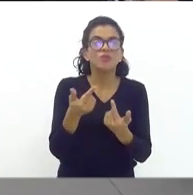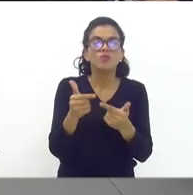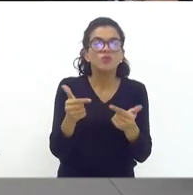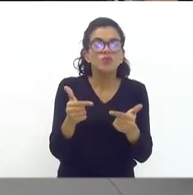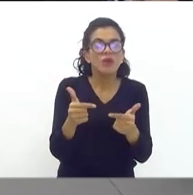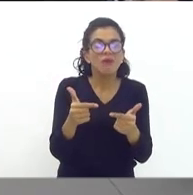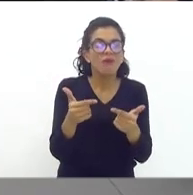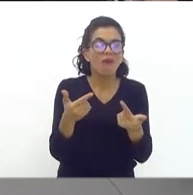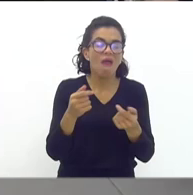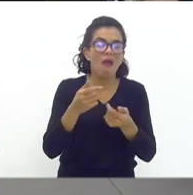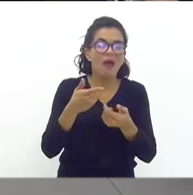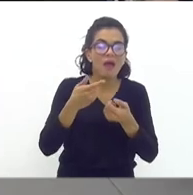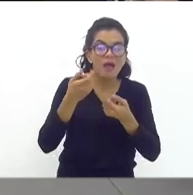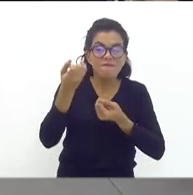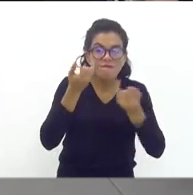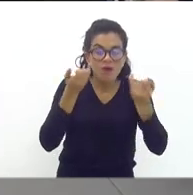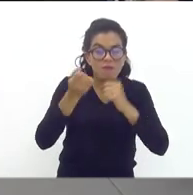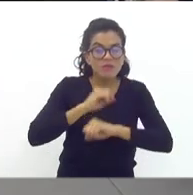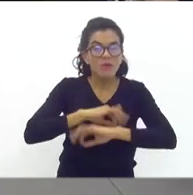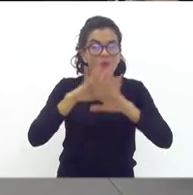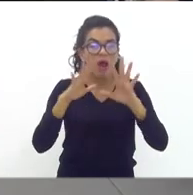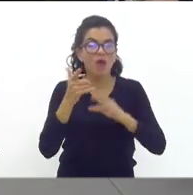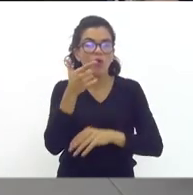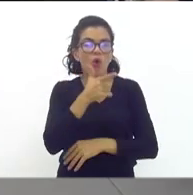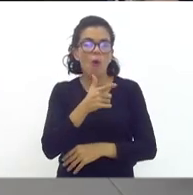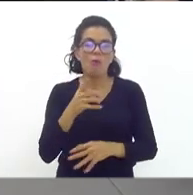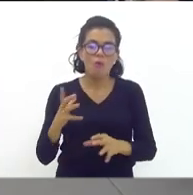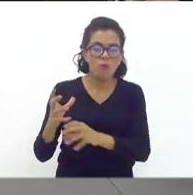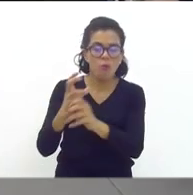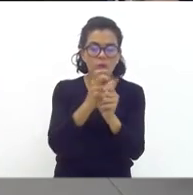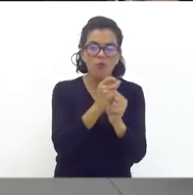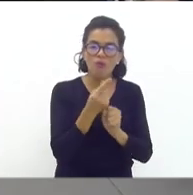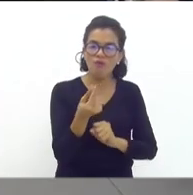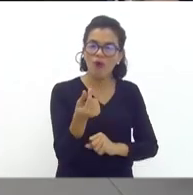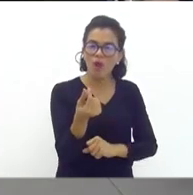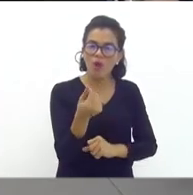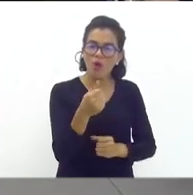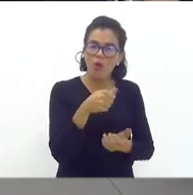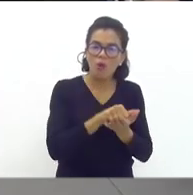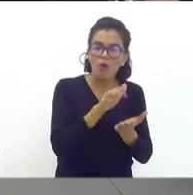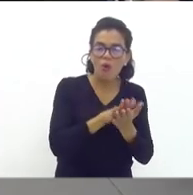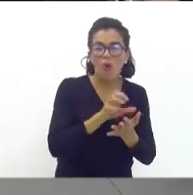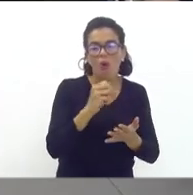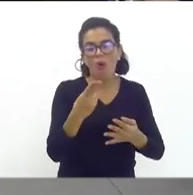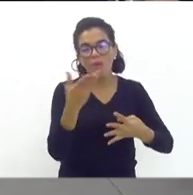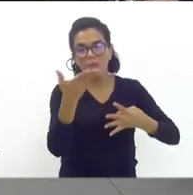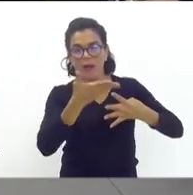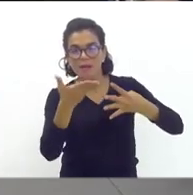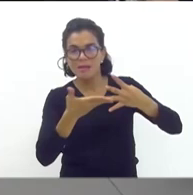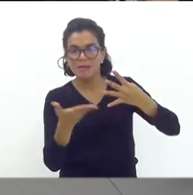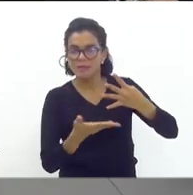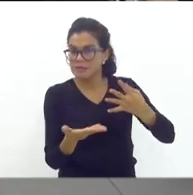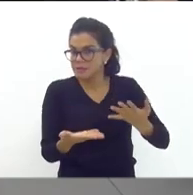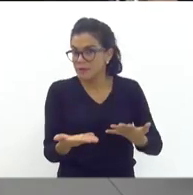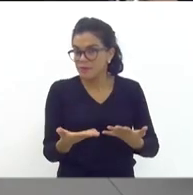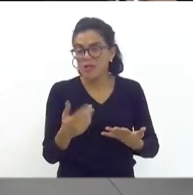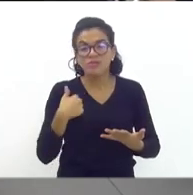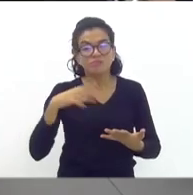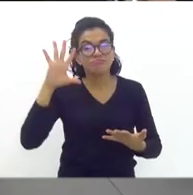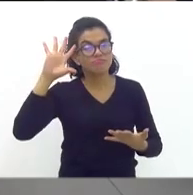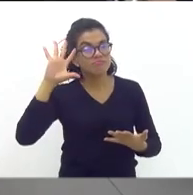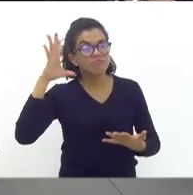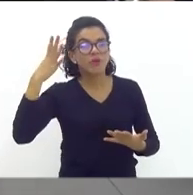clareza de como se chegava esses valores e a forma como ele era parcelado e tudo então a gente estipulou que